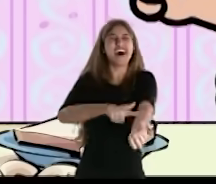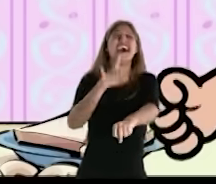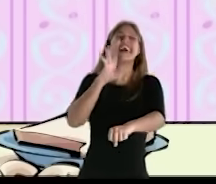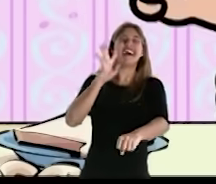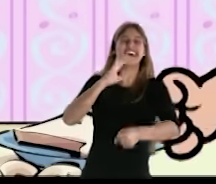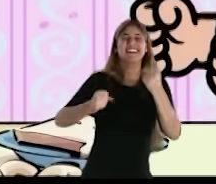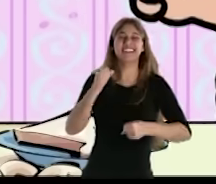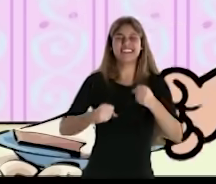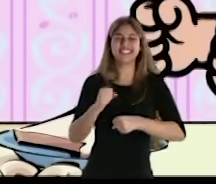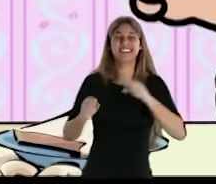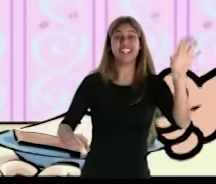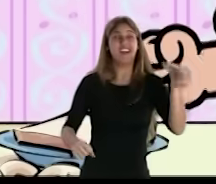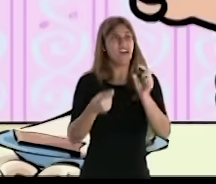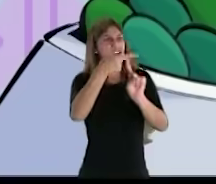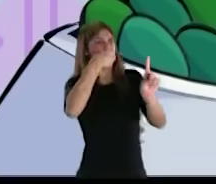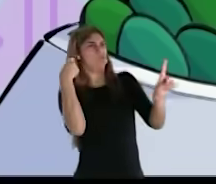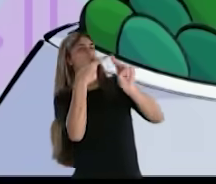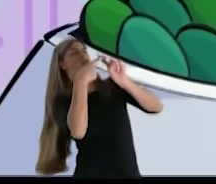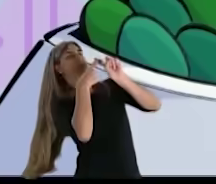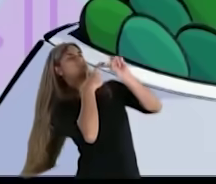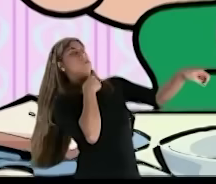Essa foi boa